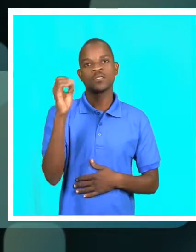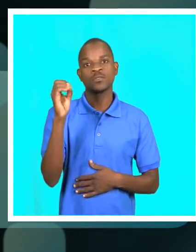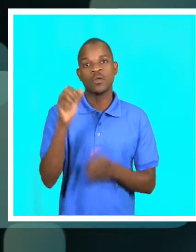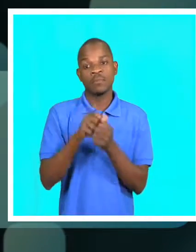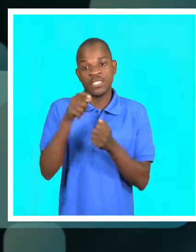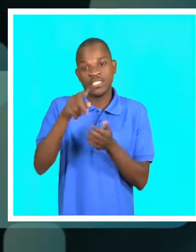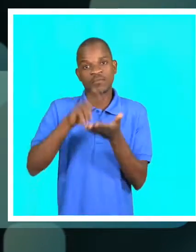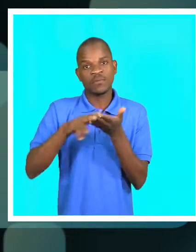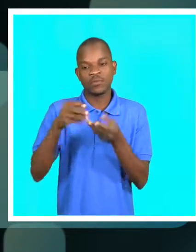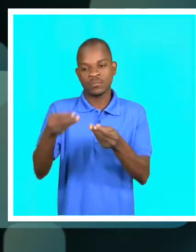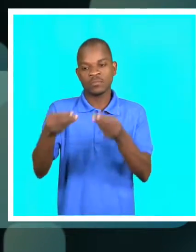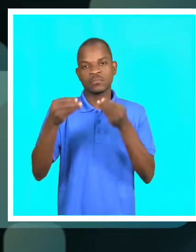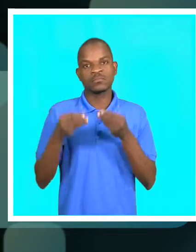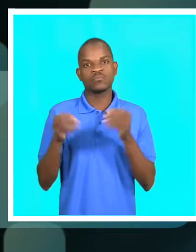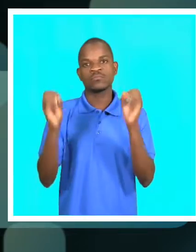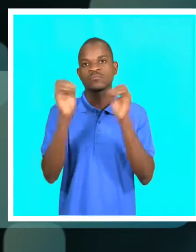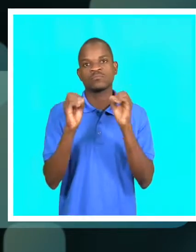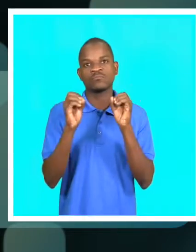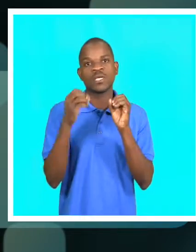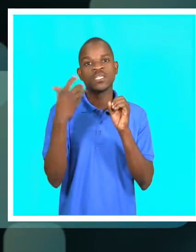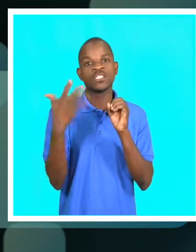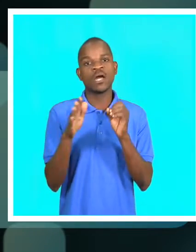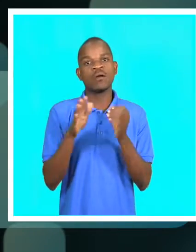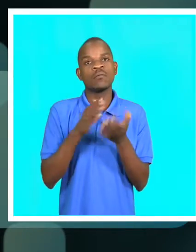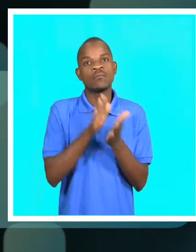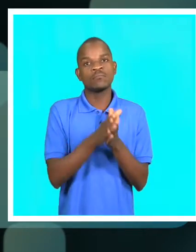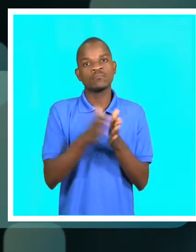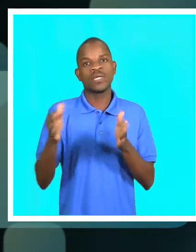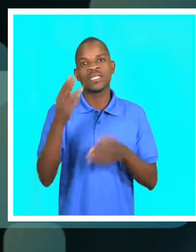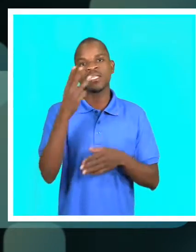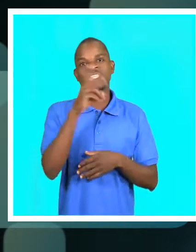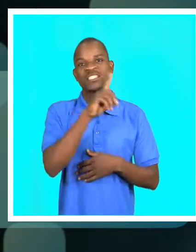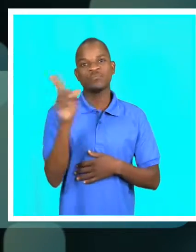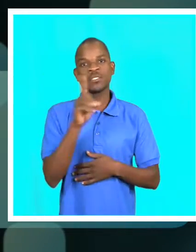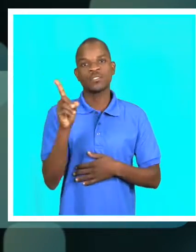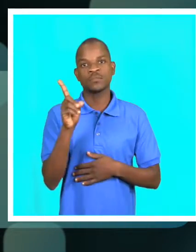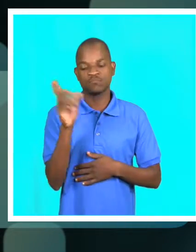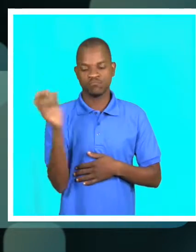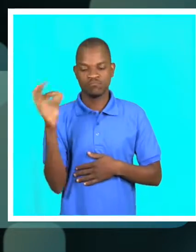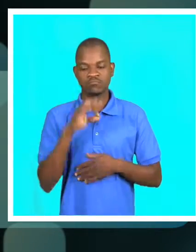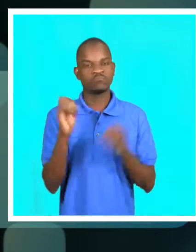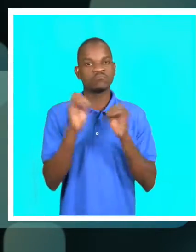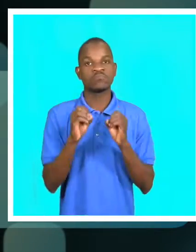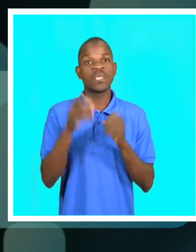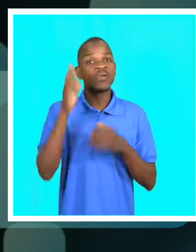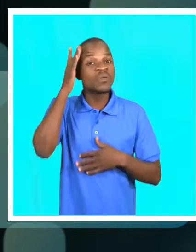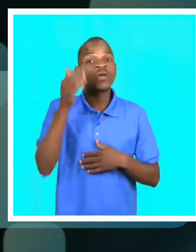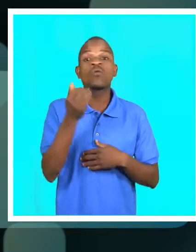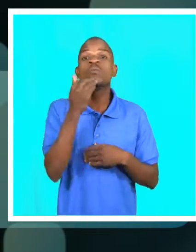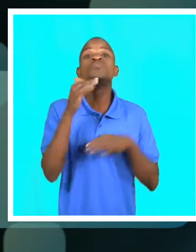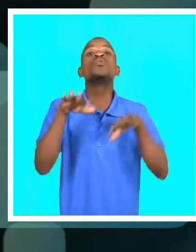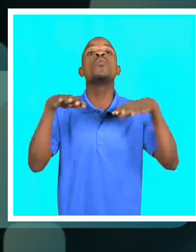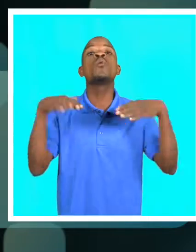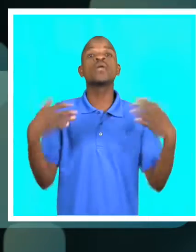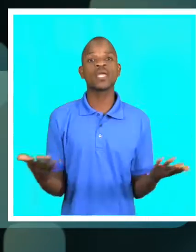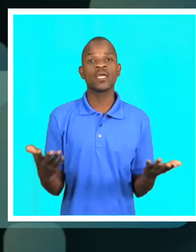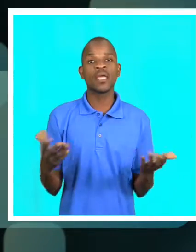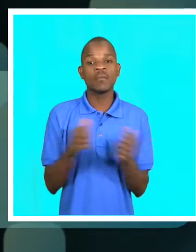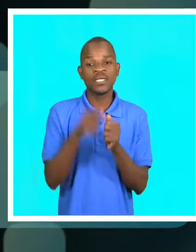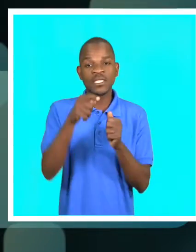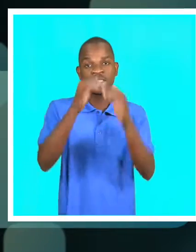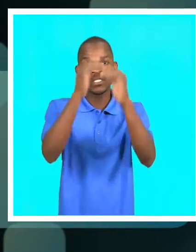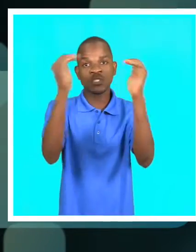valor não nos é dado. Já passam três meses que não recebemos. O que pensam que comemos? Será que os